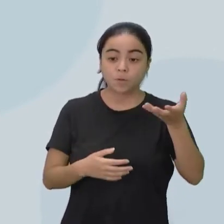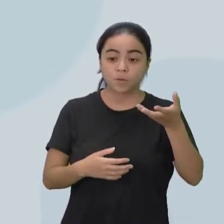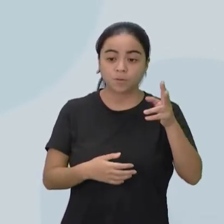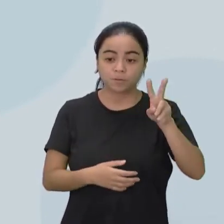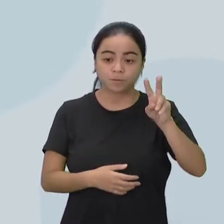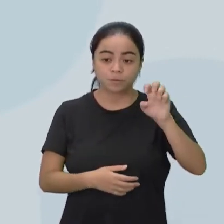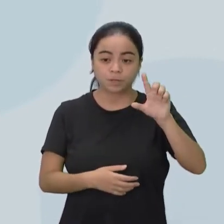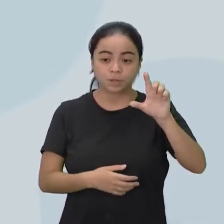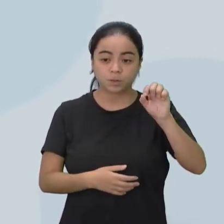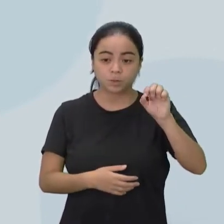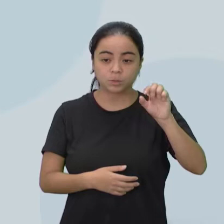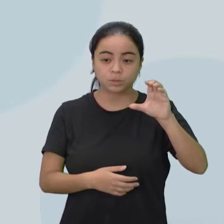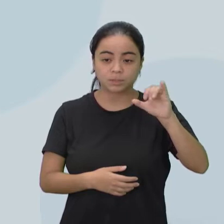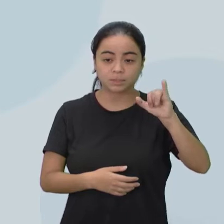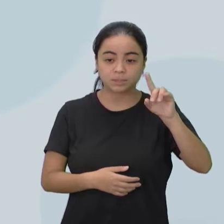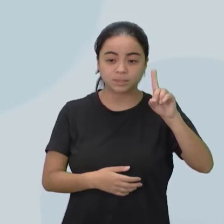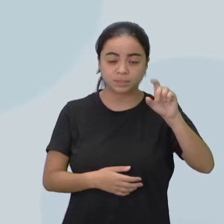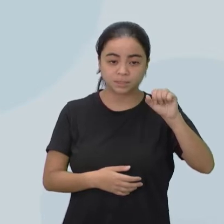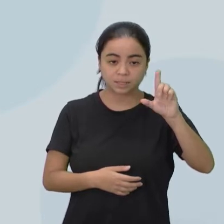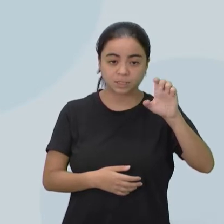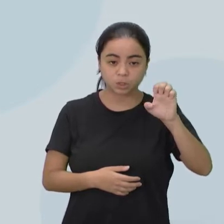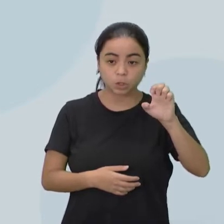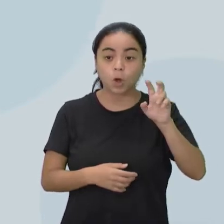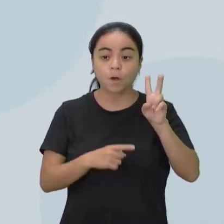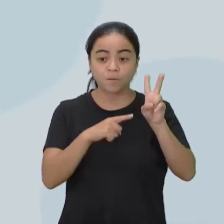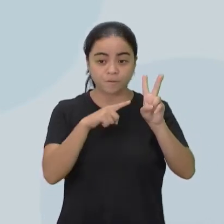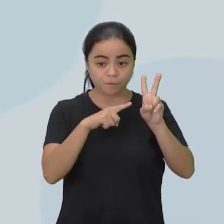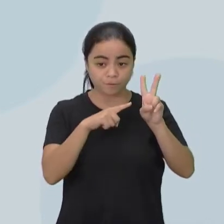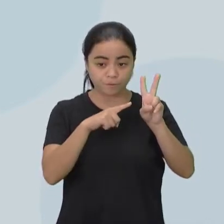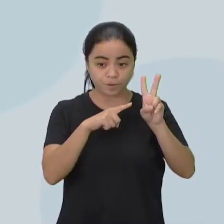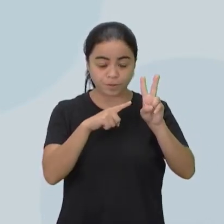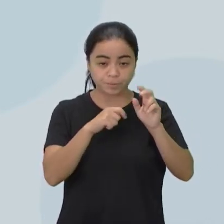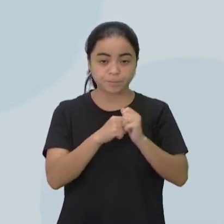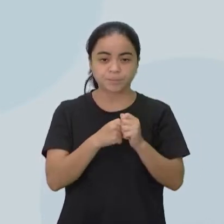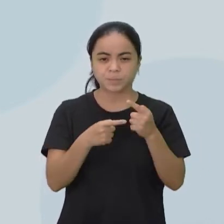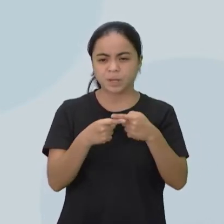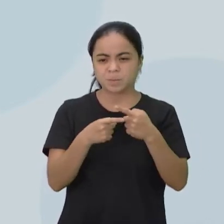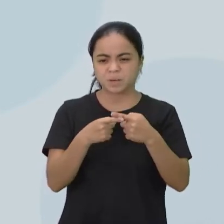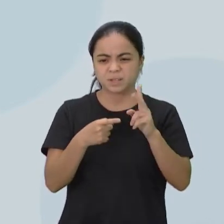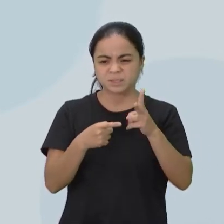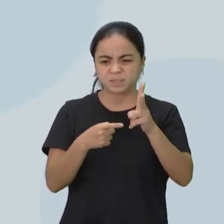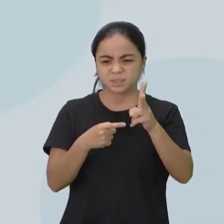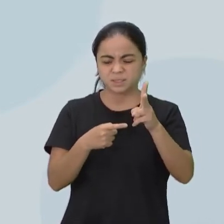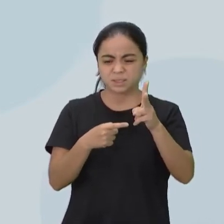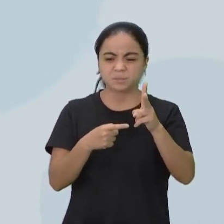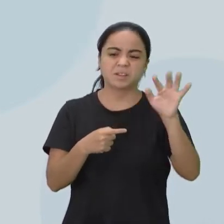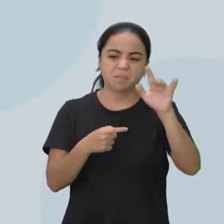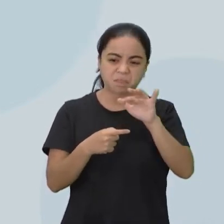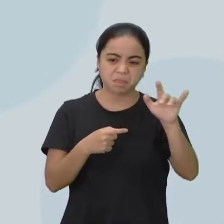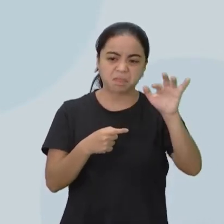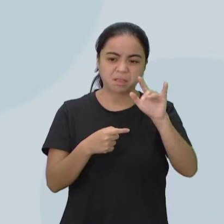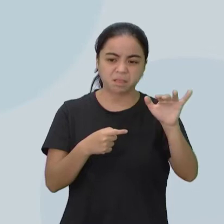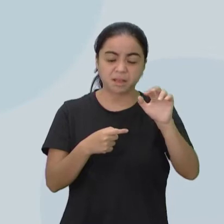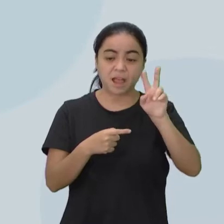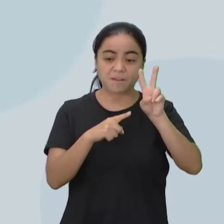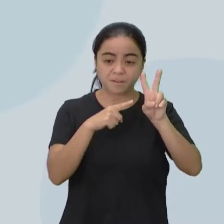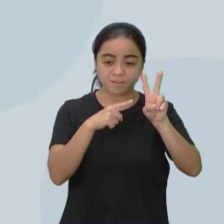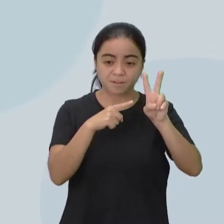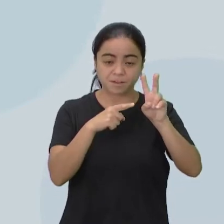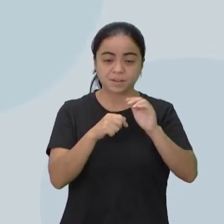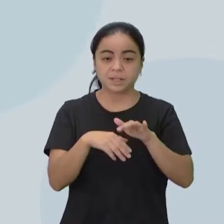chamar a velocidade de V minúsculo aqui, tá bom? Para não ter que escrever toda hora a velocidade. É a